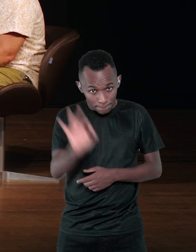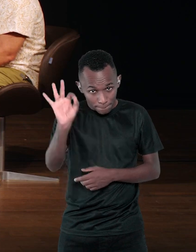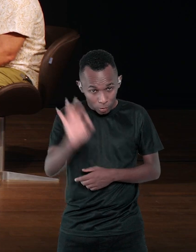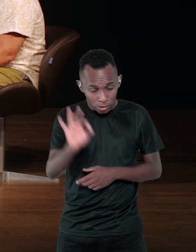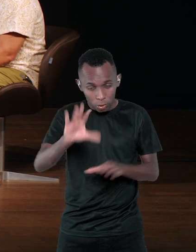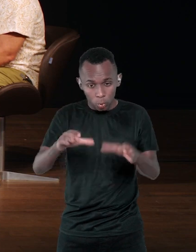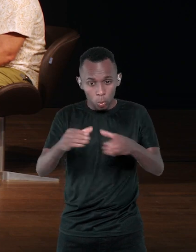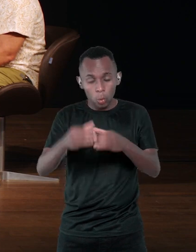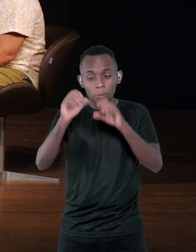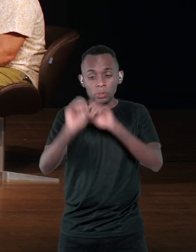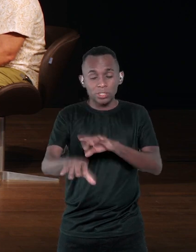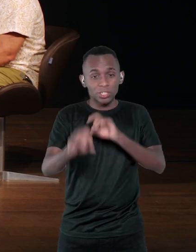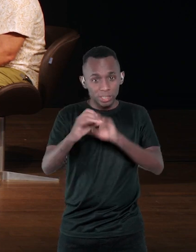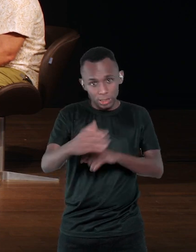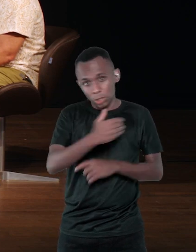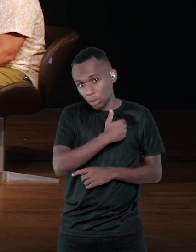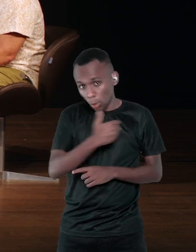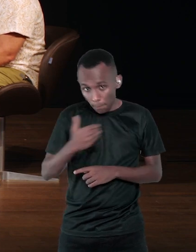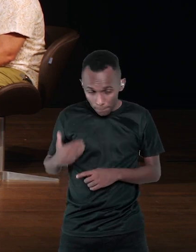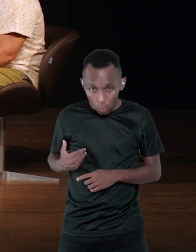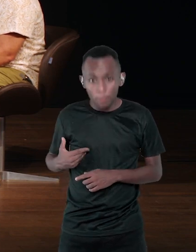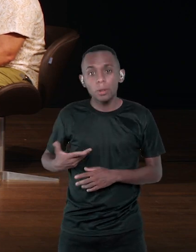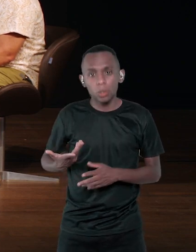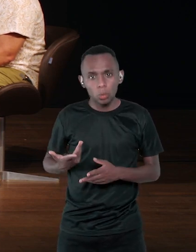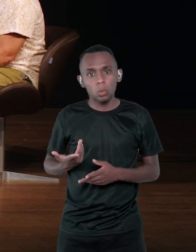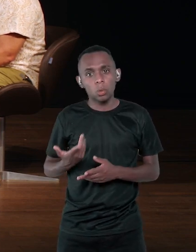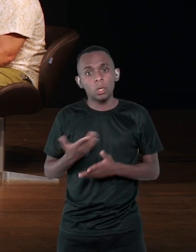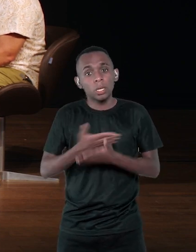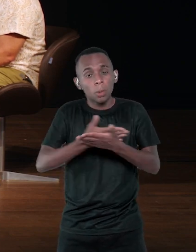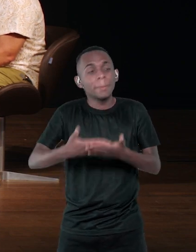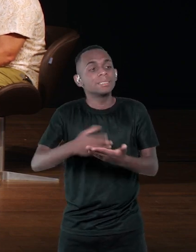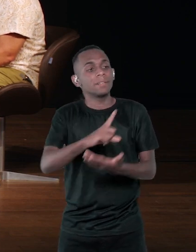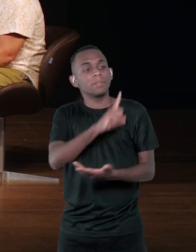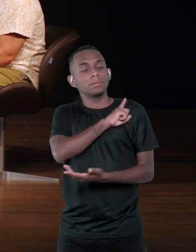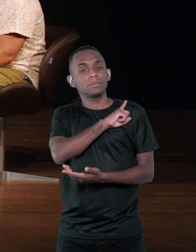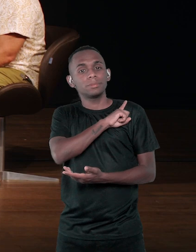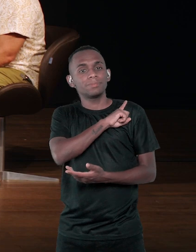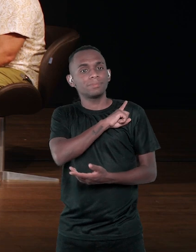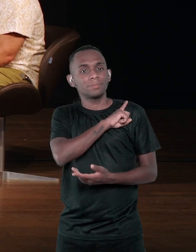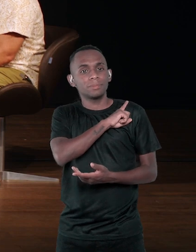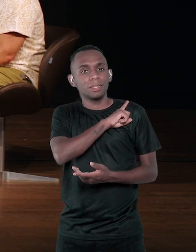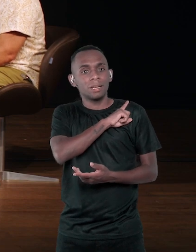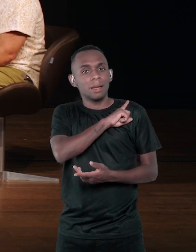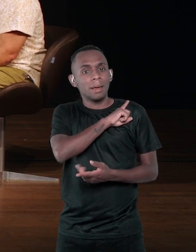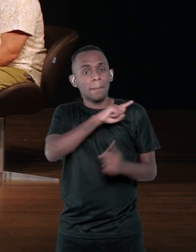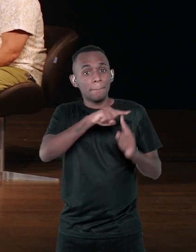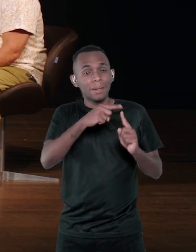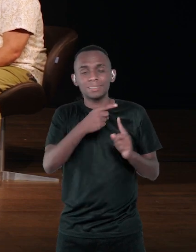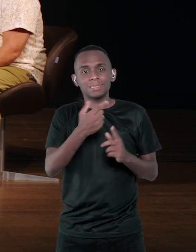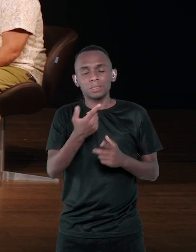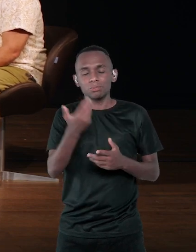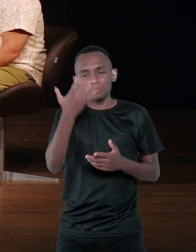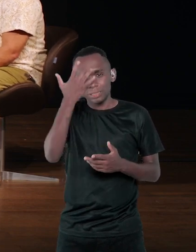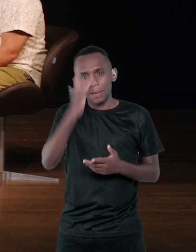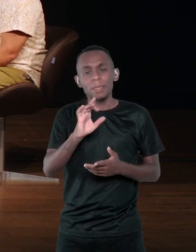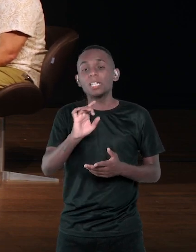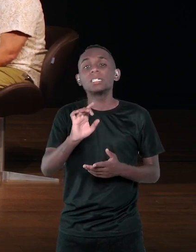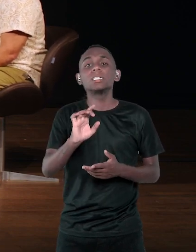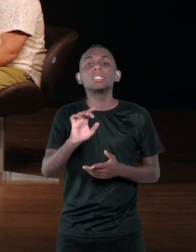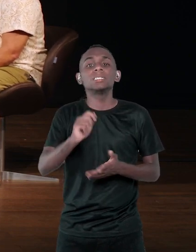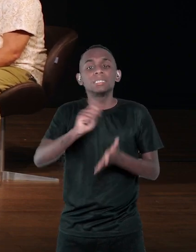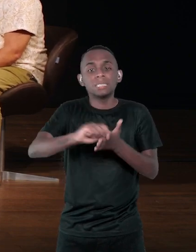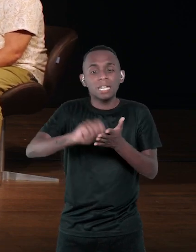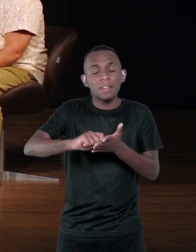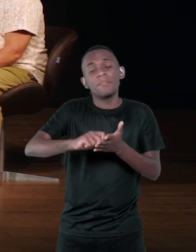dos estudantes de escolas públicas que chegavam ao primeiro ano do ensino médio eram analfabetos funcionais. Isso é uma